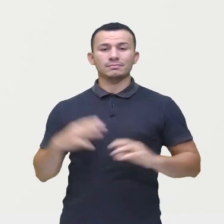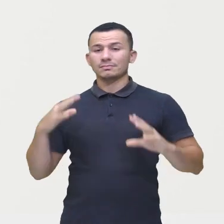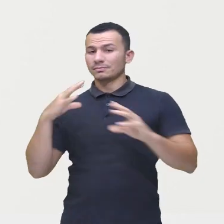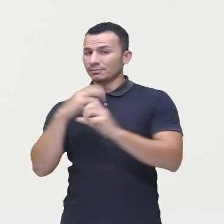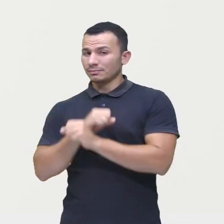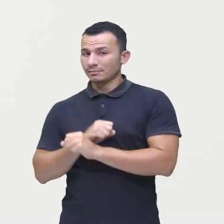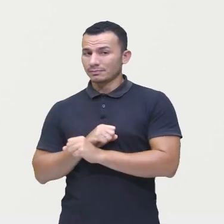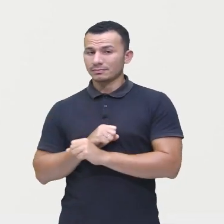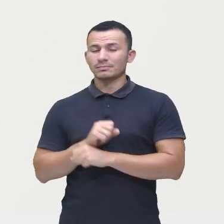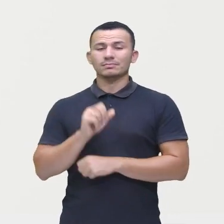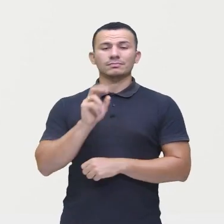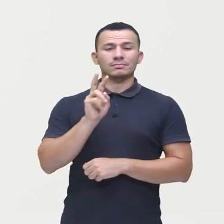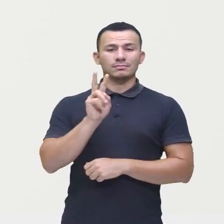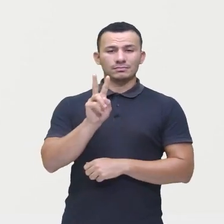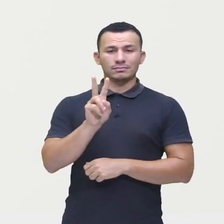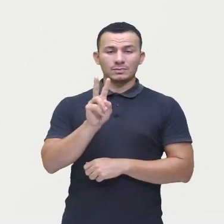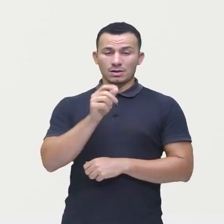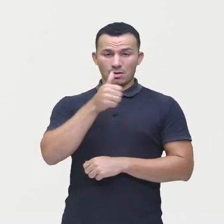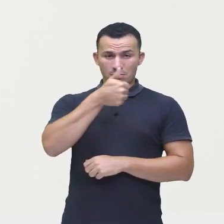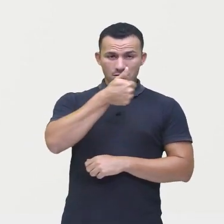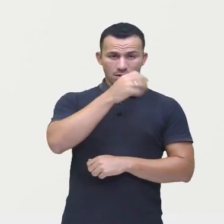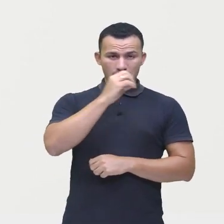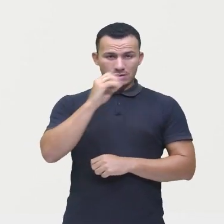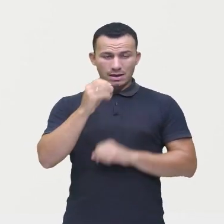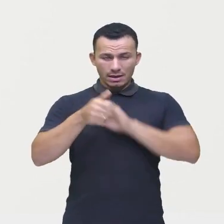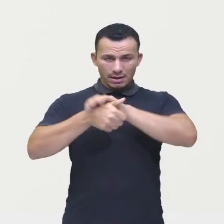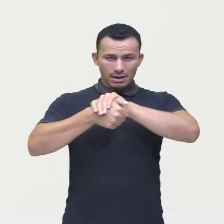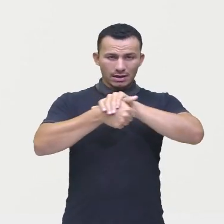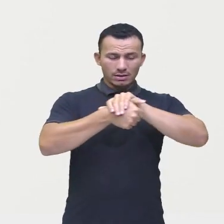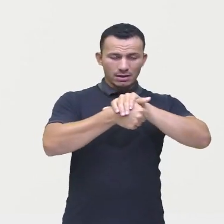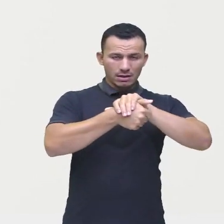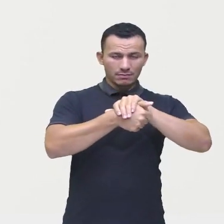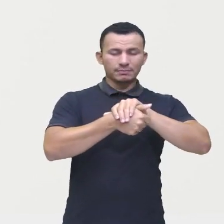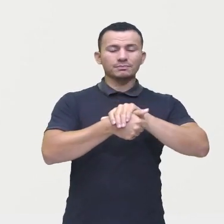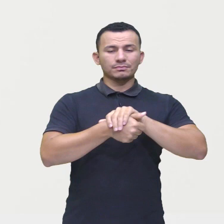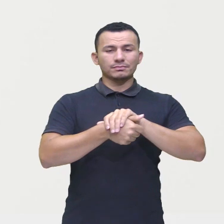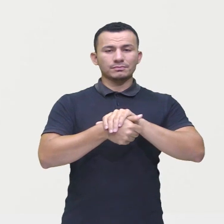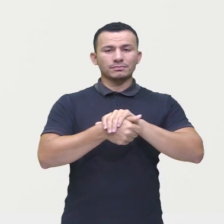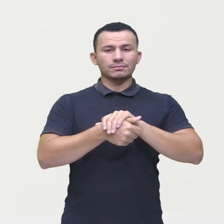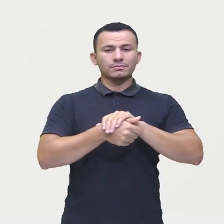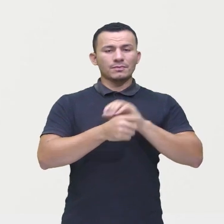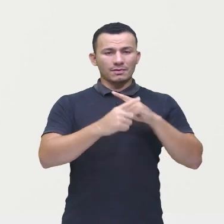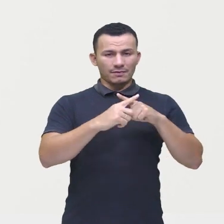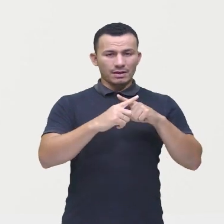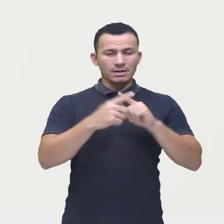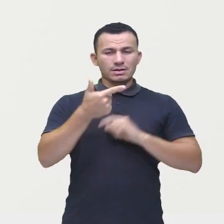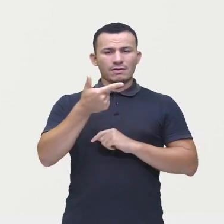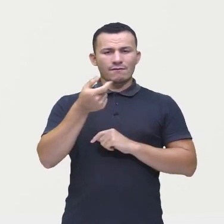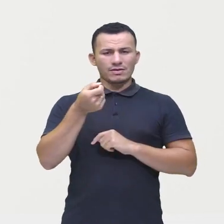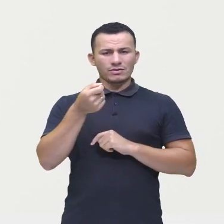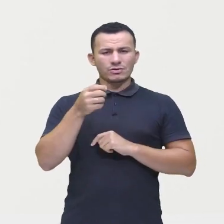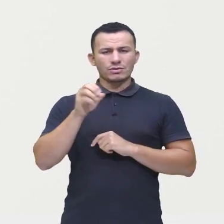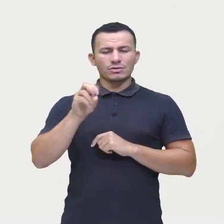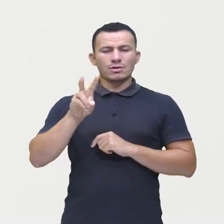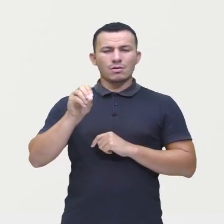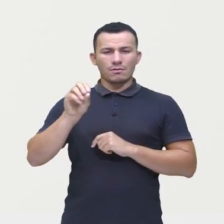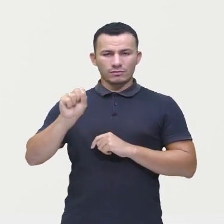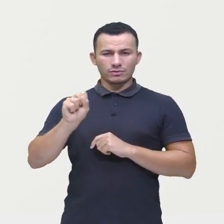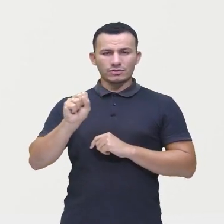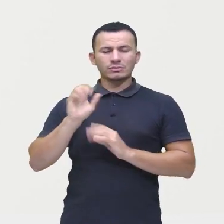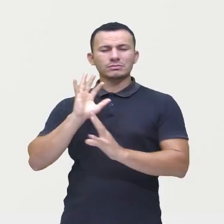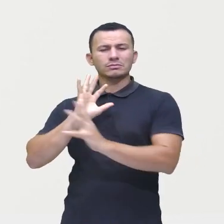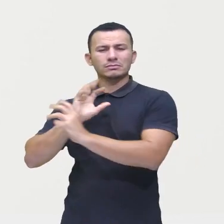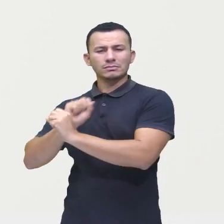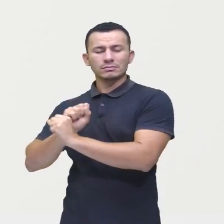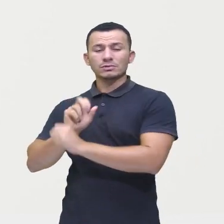seja, 100 tracajás, colocando 20 ovos cada um, é o total de quanto?